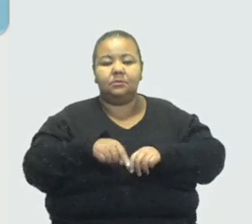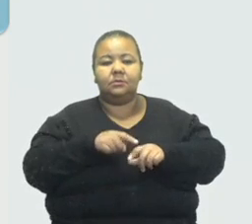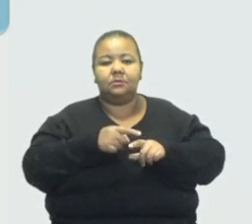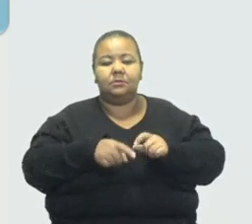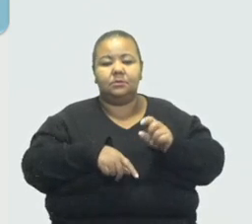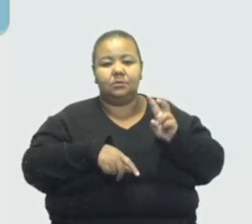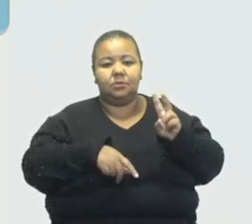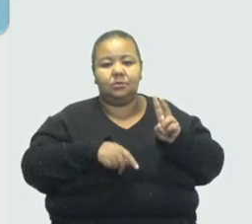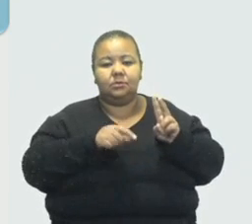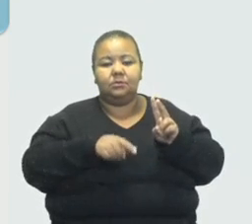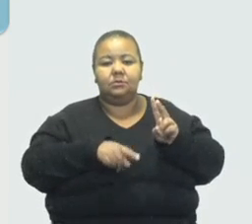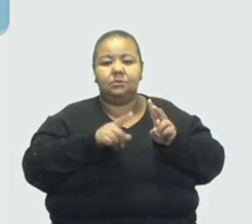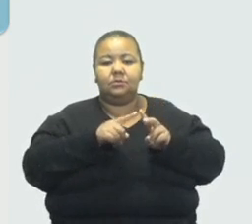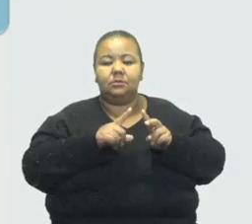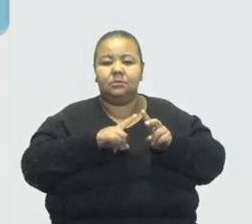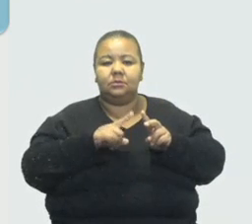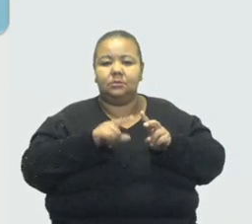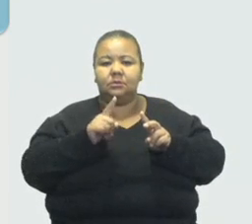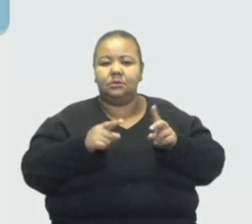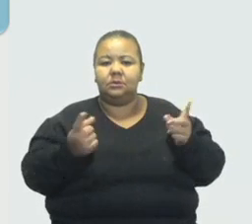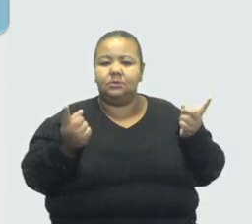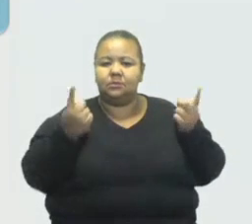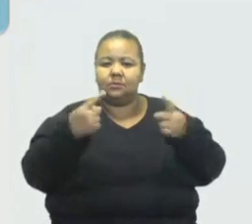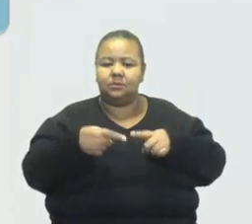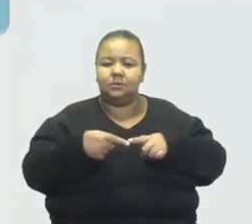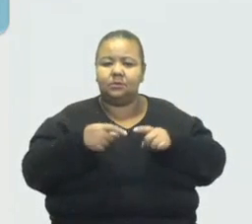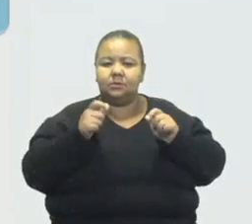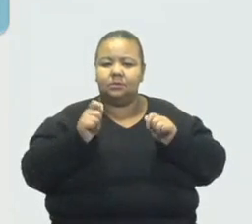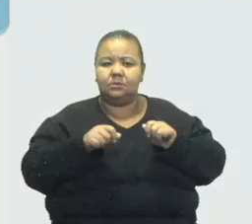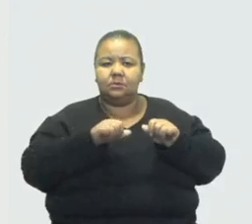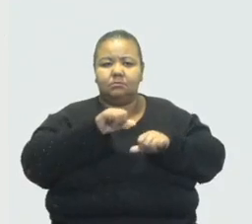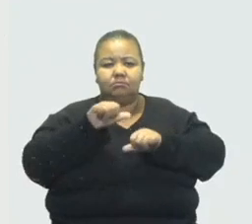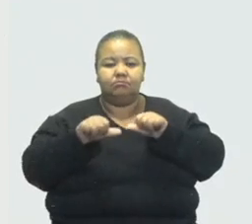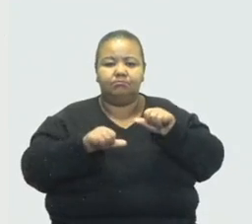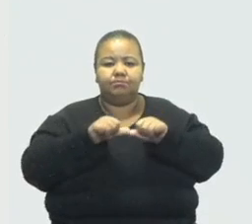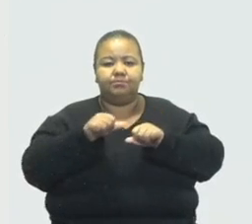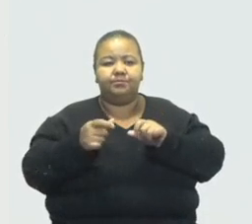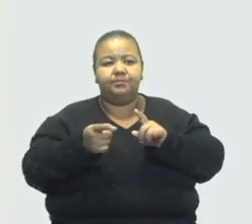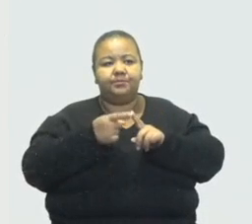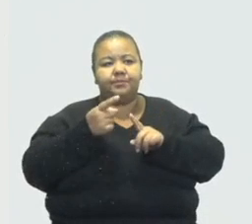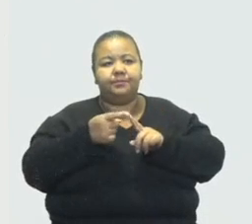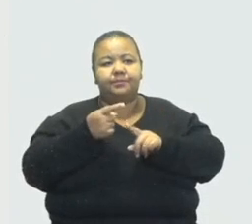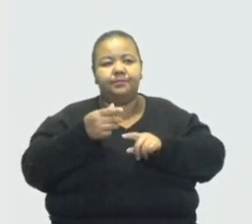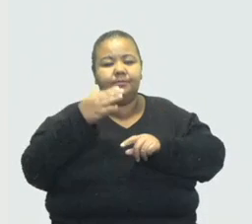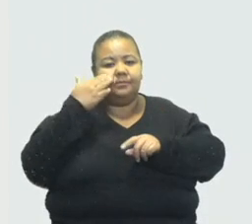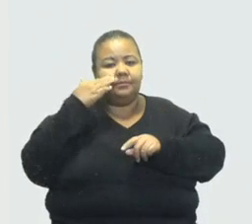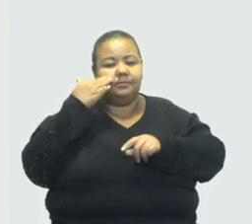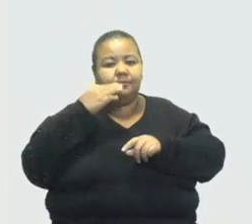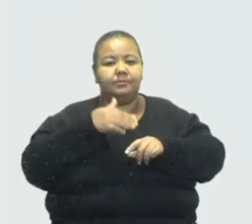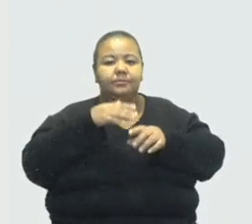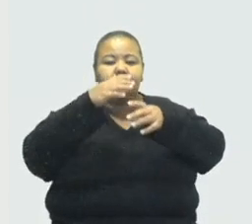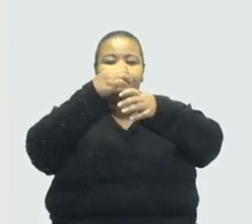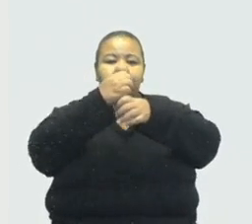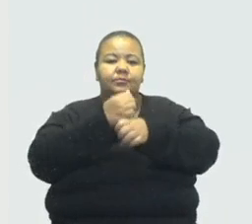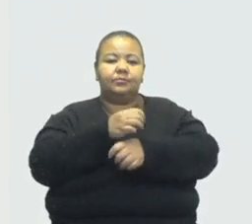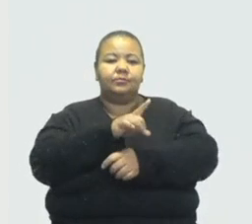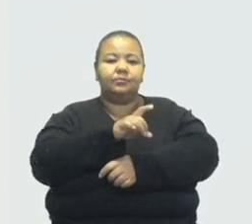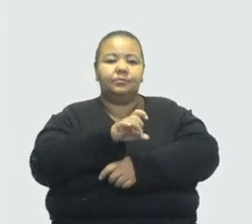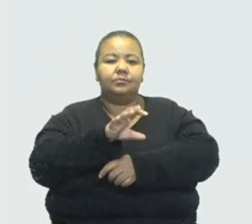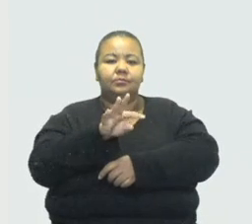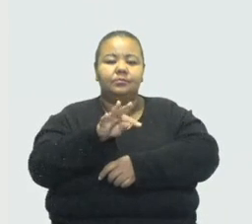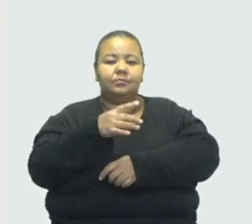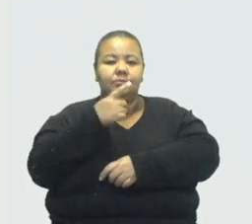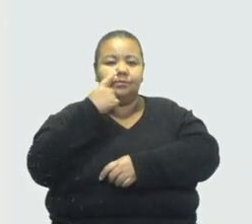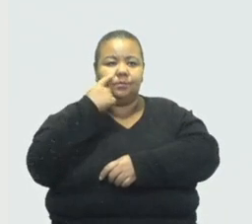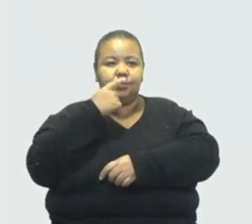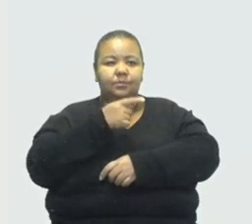de ordem 2. Será que ela tem inversa? Será que ela é inversível? Para a gente saber se ela é, a gente calcula o determinante. Então, veja